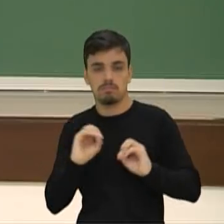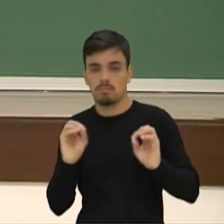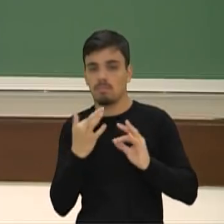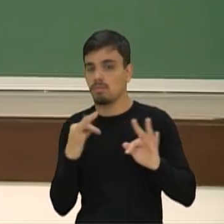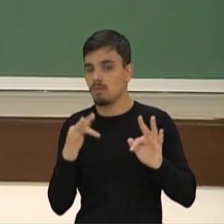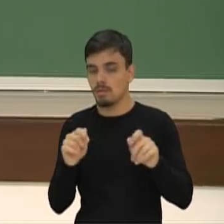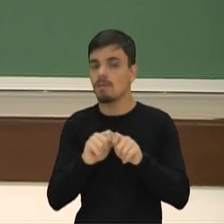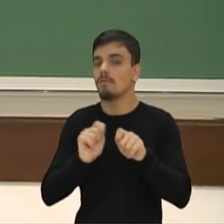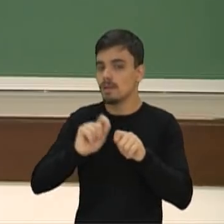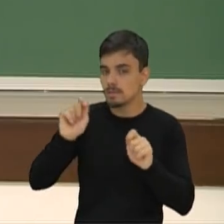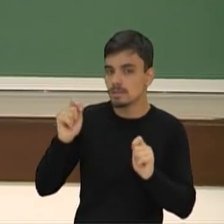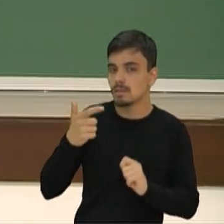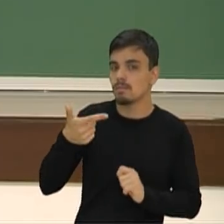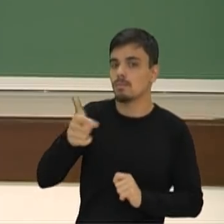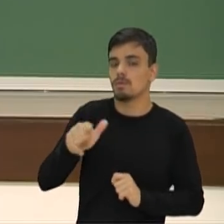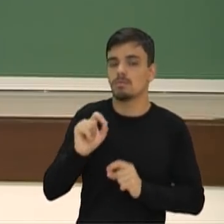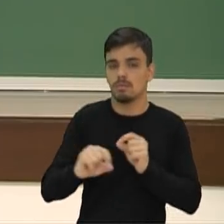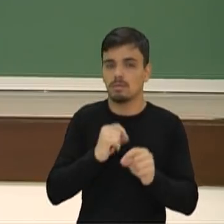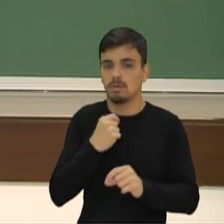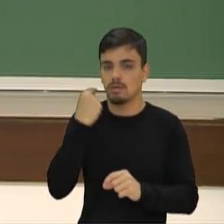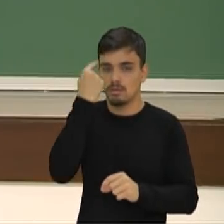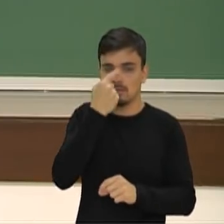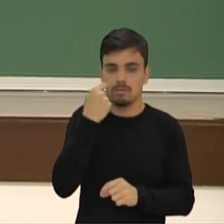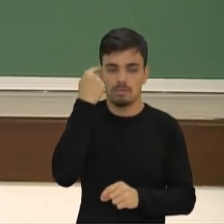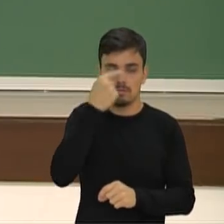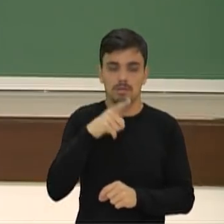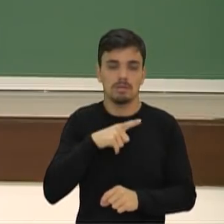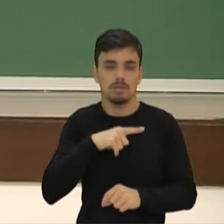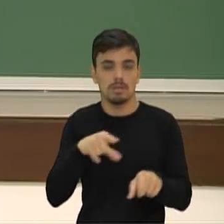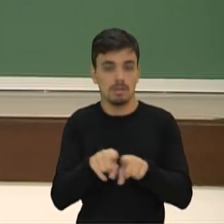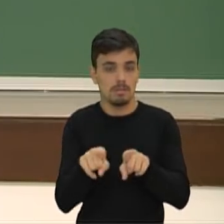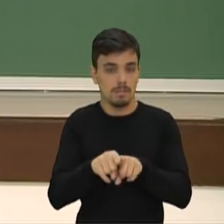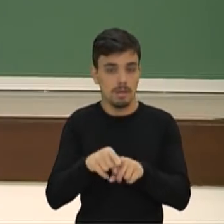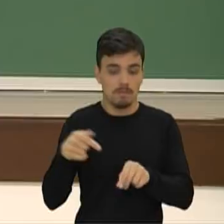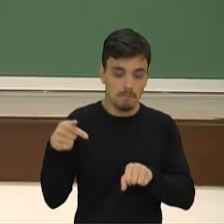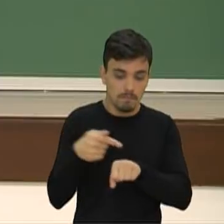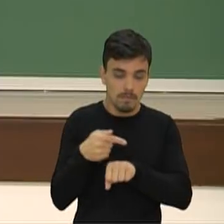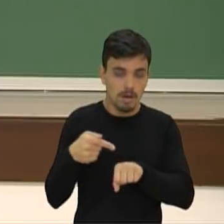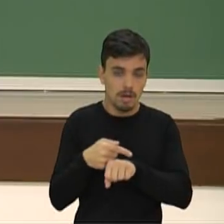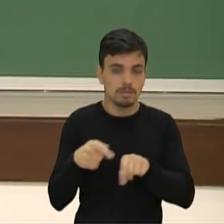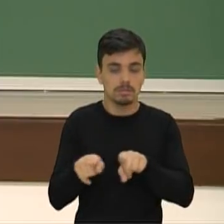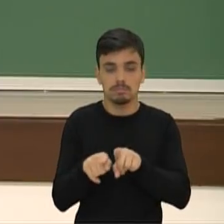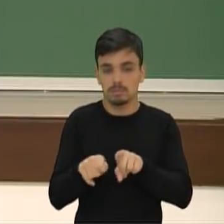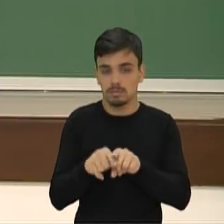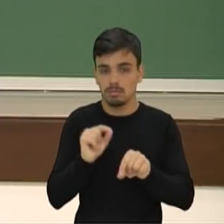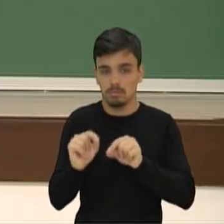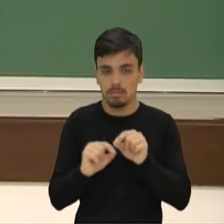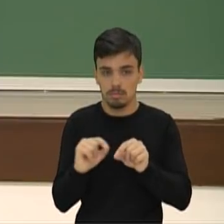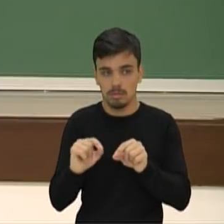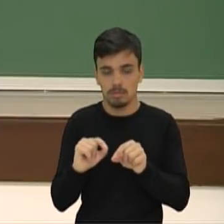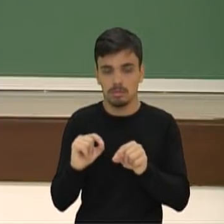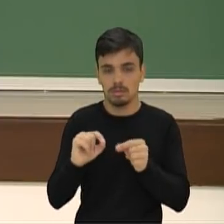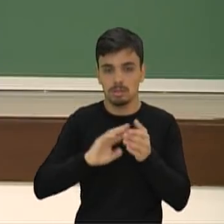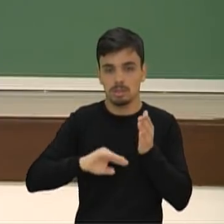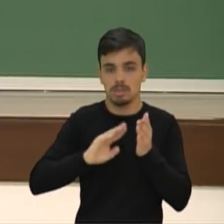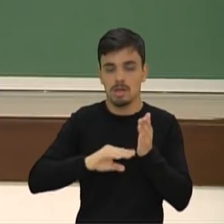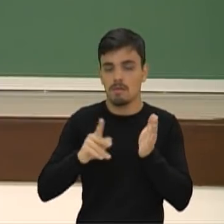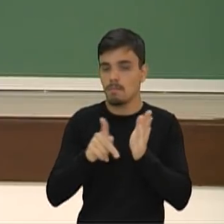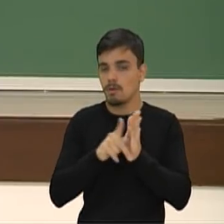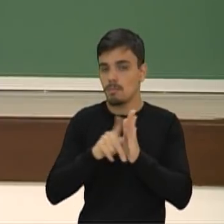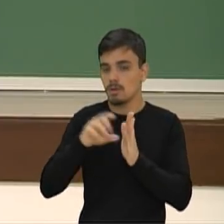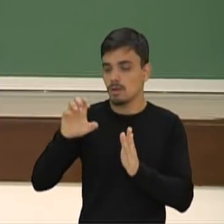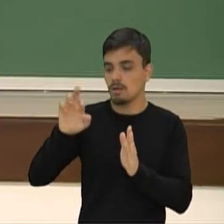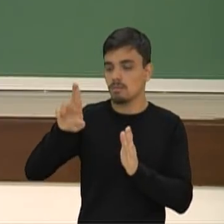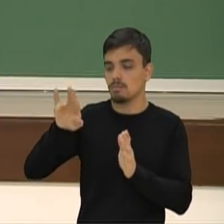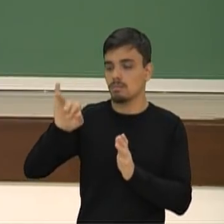cirurgia ocular. Inicialmente, você tinha basicamente facas que eles acabam utilizando e tiravam essa parte do cristalino. Eles